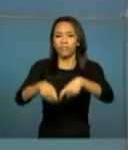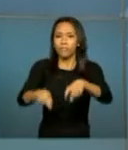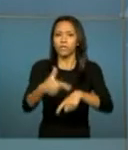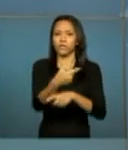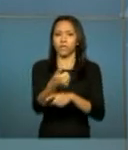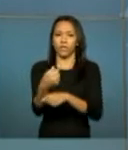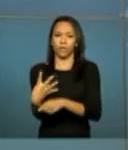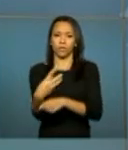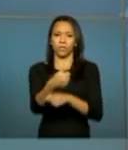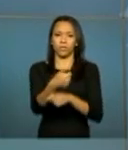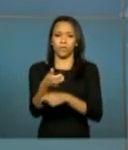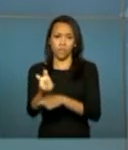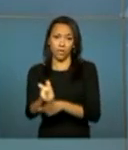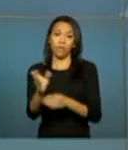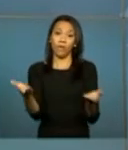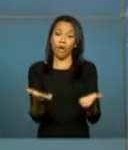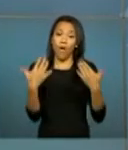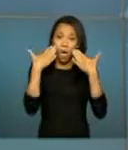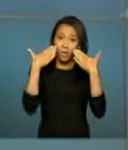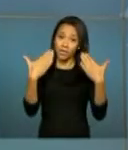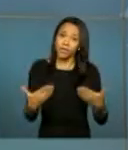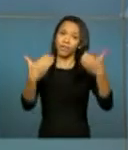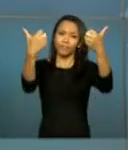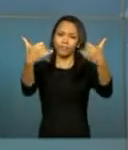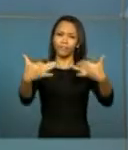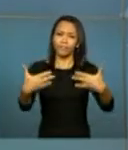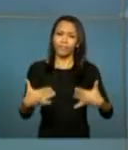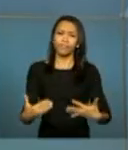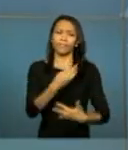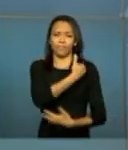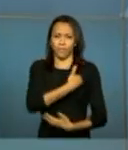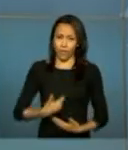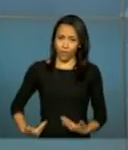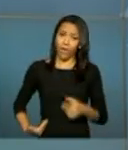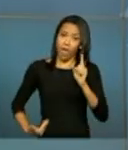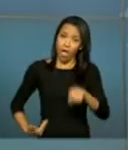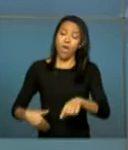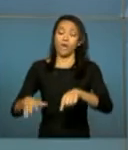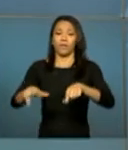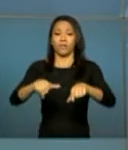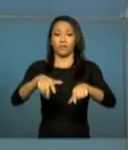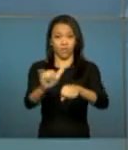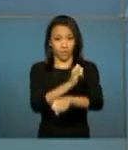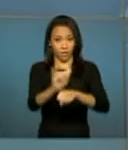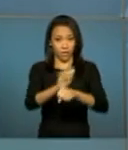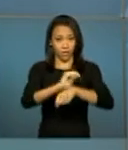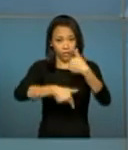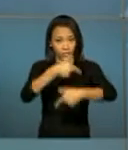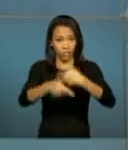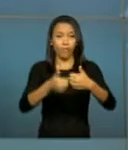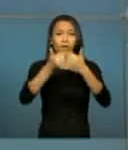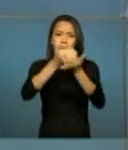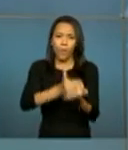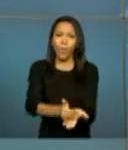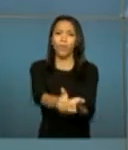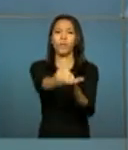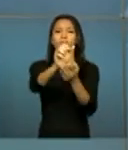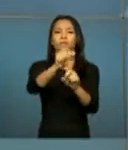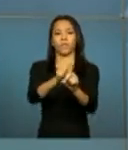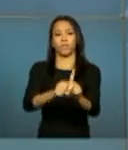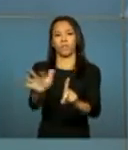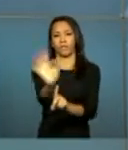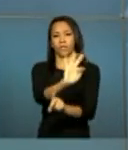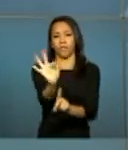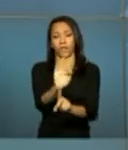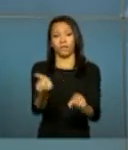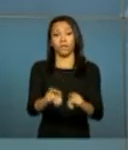2014-2015, que foi apresentado hoje pelo governo. E são ações que começam a ser implementadas a partir de fevereiro. E